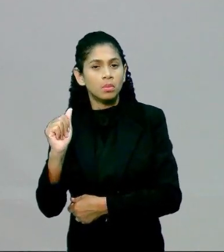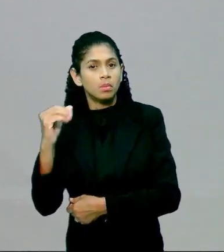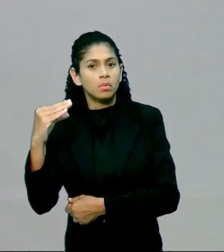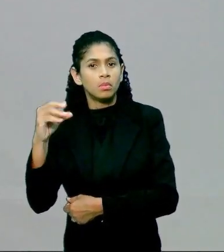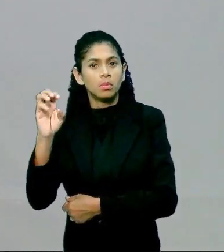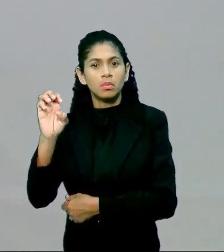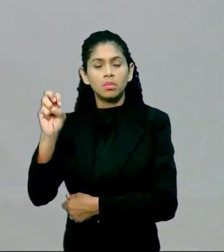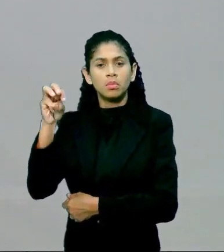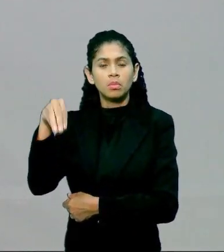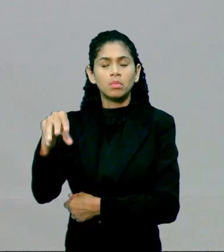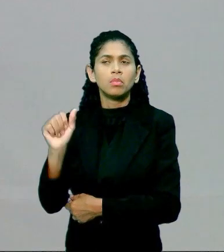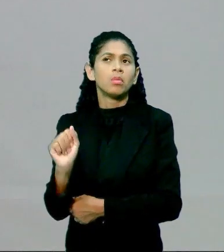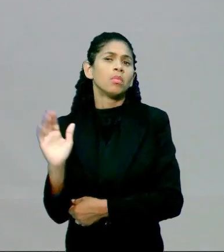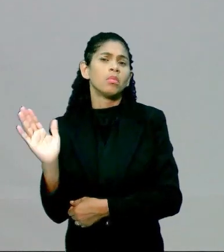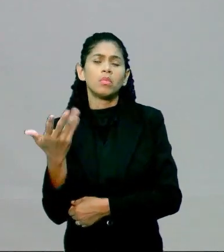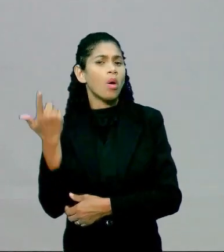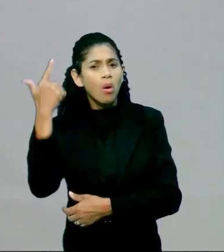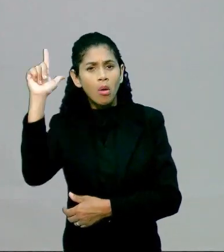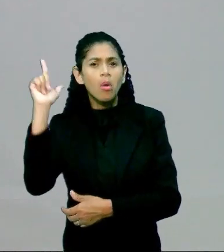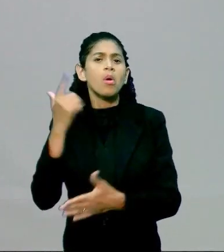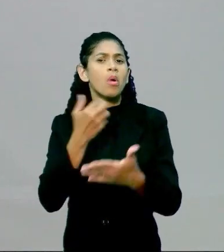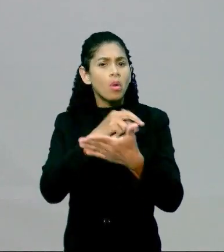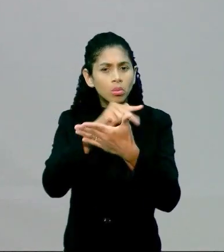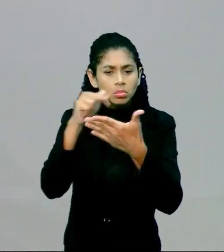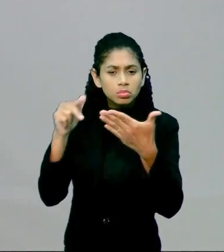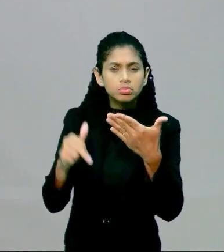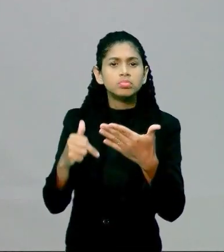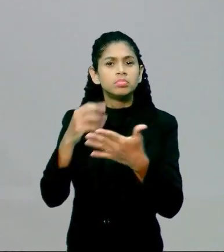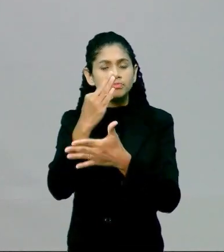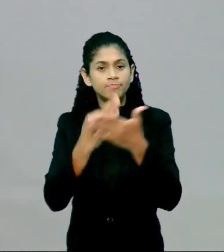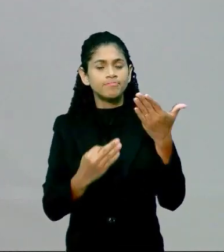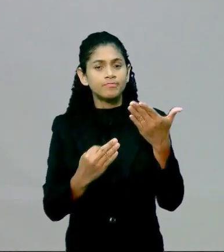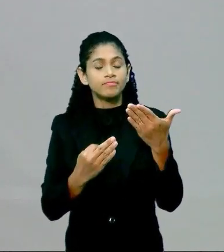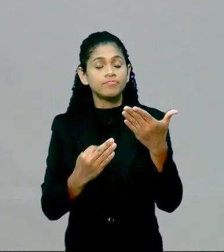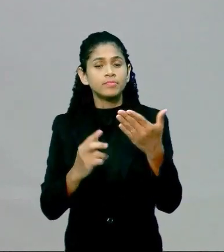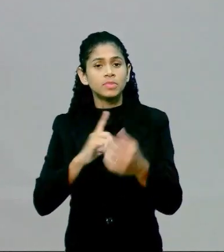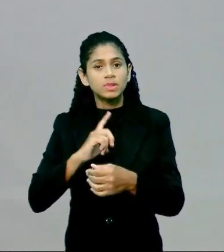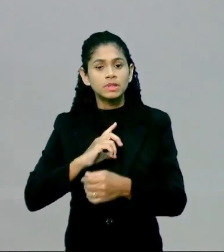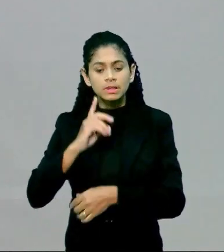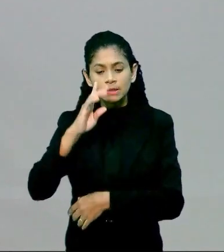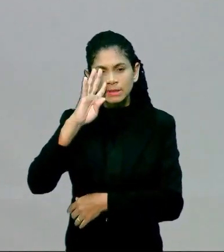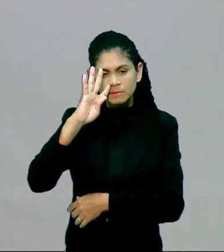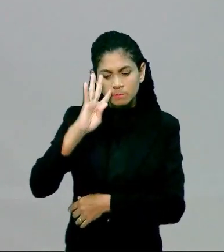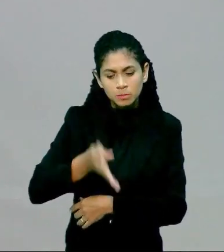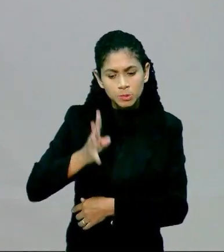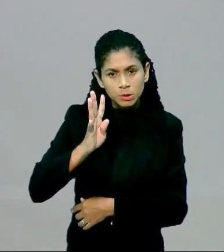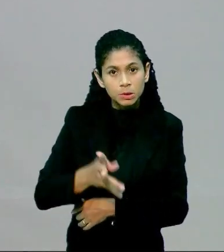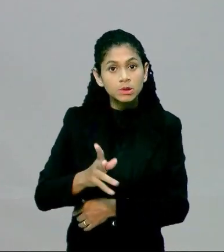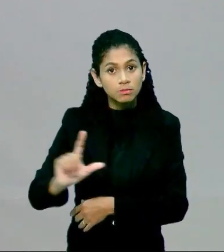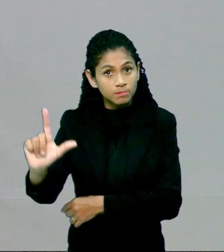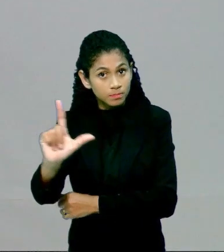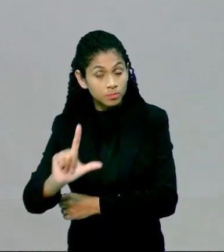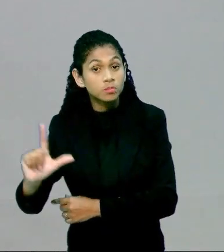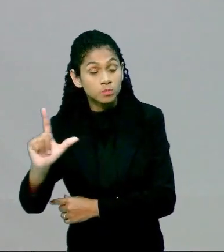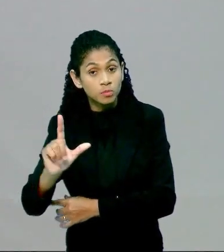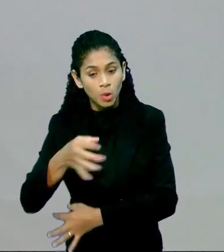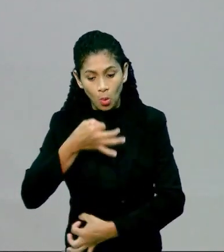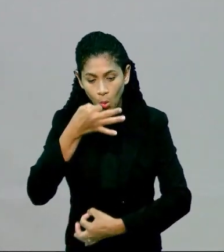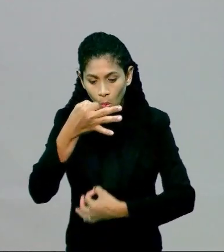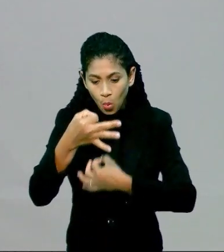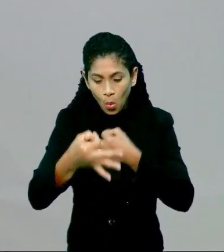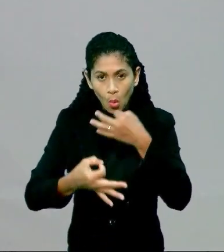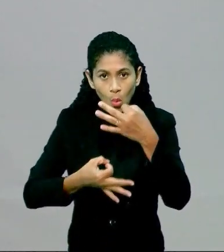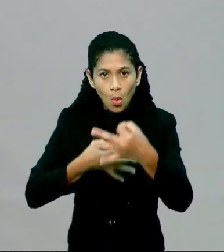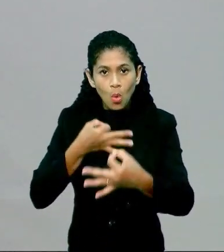uma crítica literária. E aí o que é a crítica literária, pessoal? É um ponto de vista, uma opinião de um